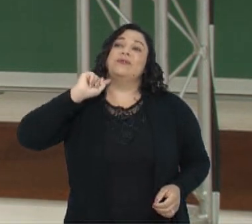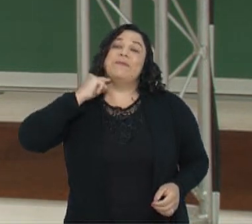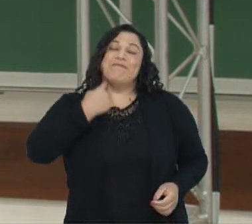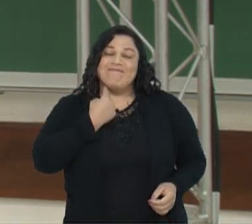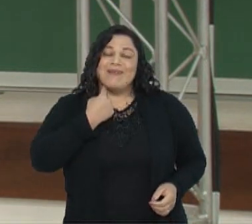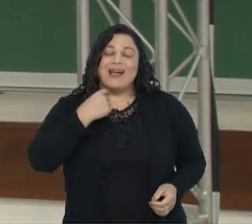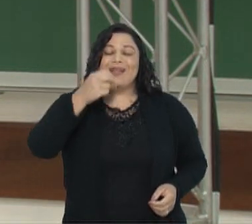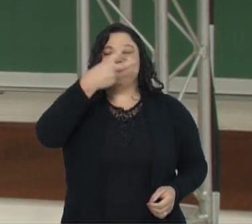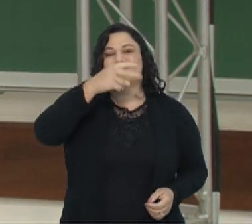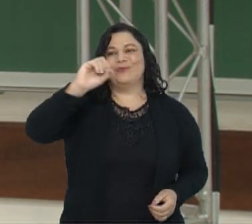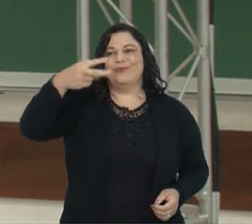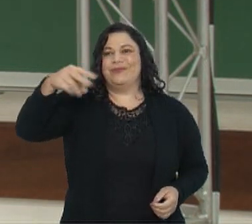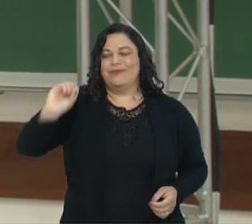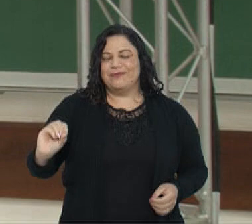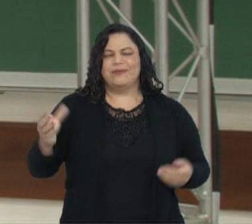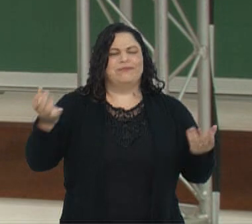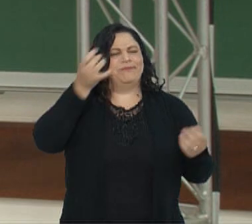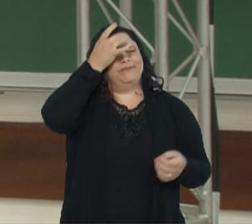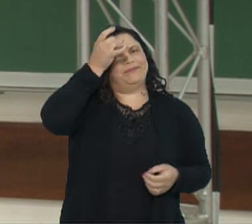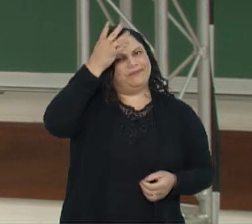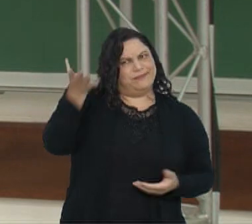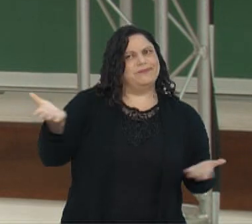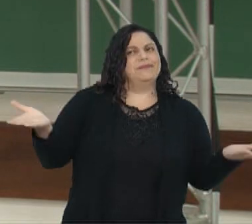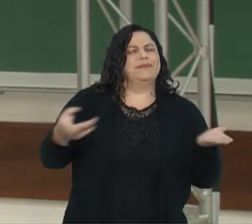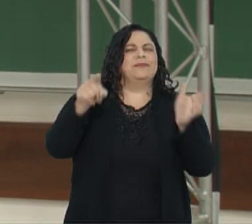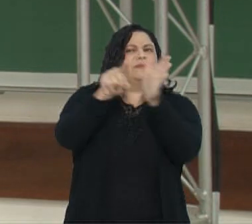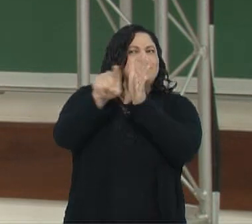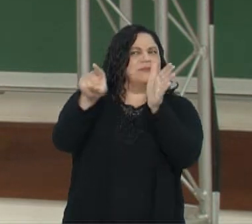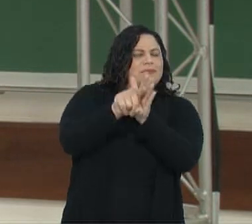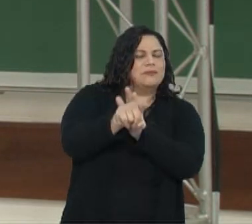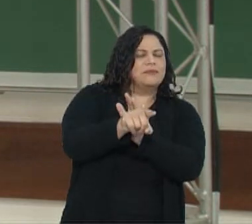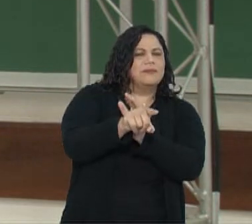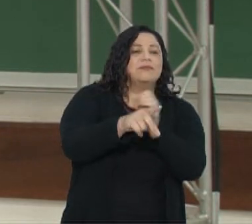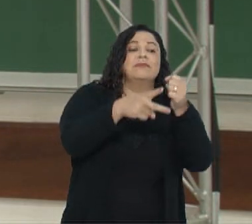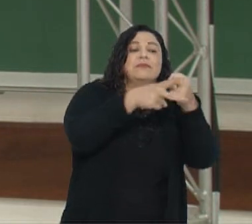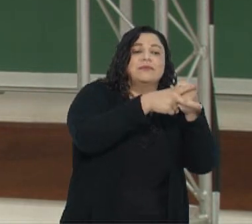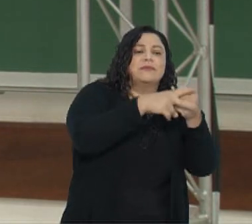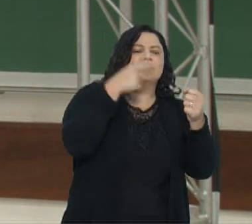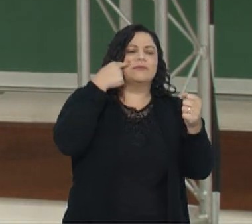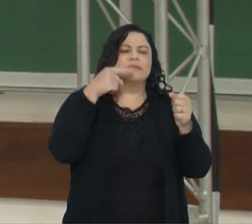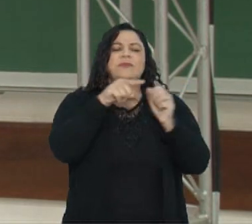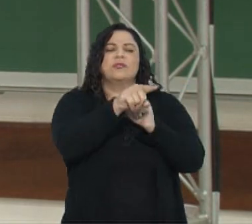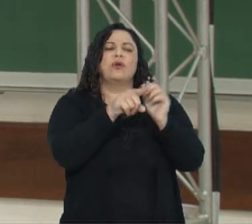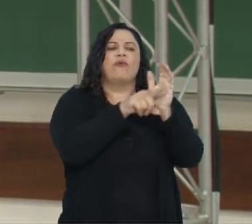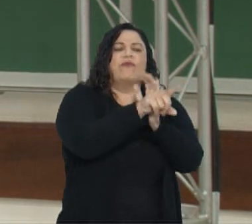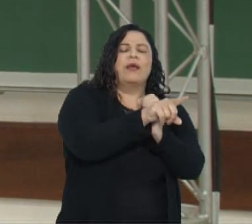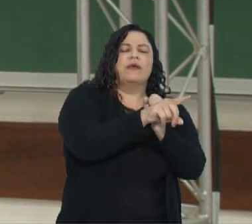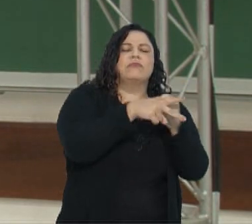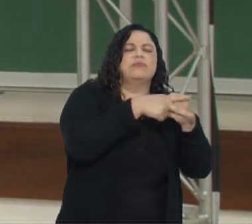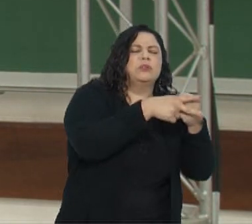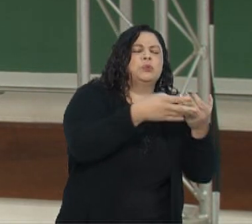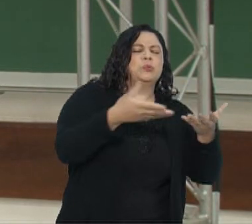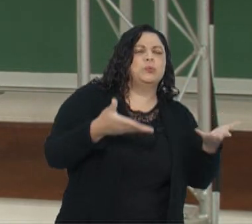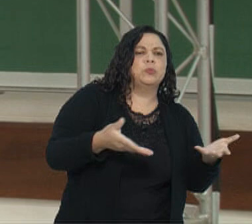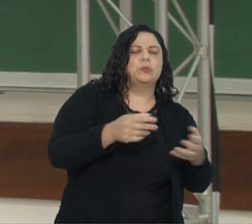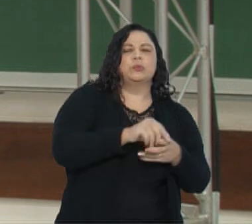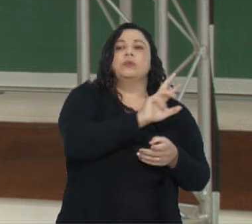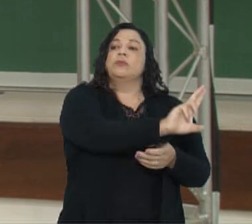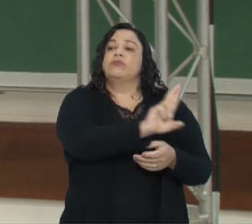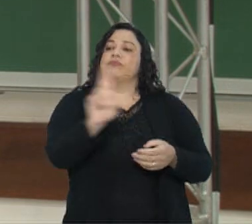27/5/2020. Facinho, né? Então, a gente faz a pergunta ali para o verbo e automaticamente ele dá a resposta para a gente do